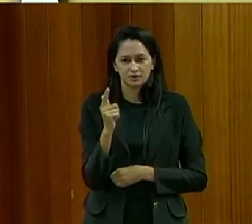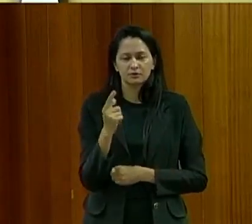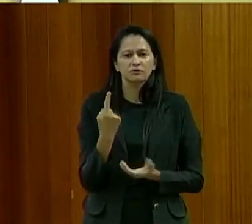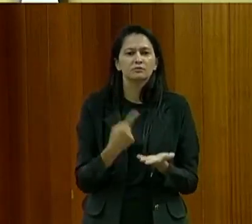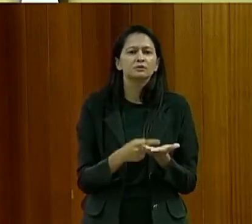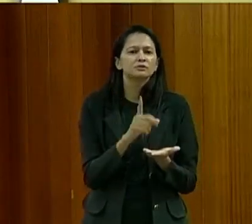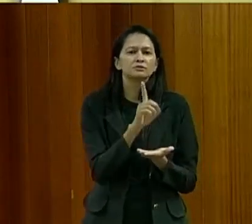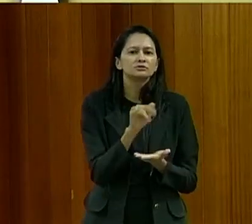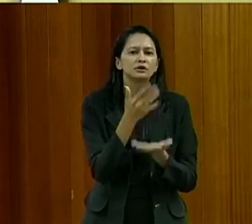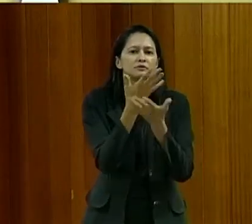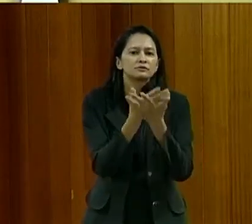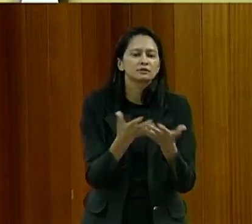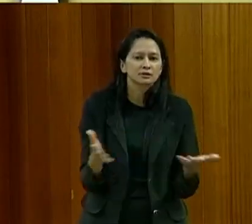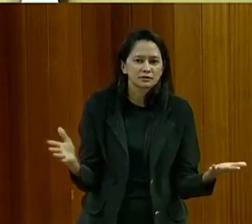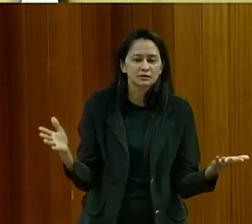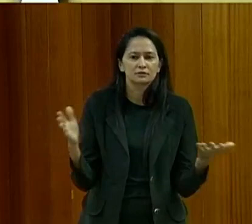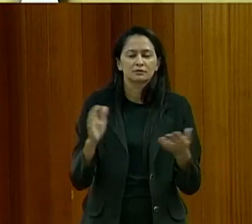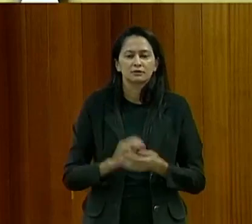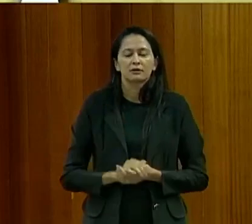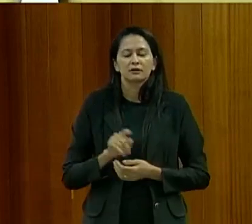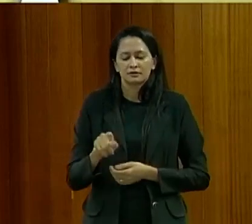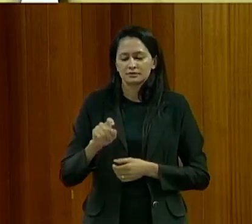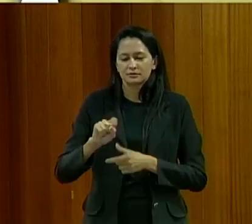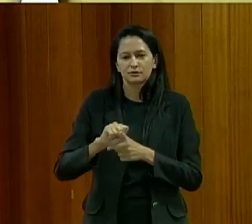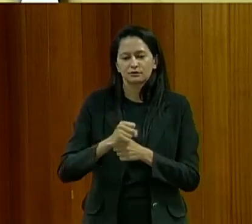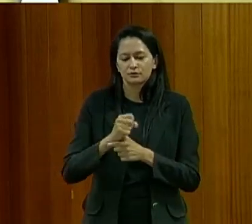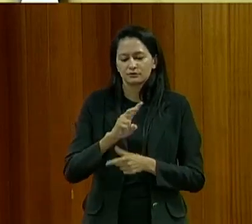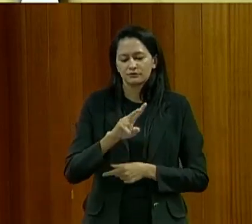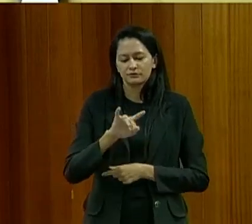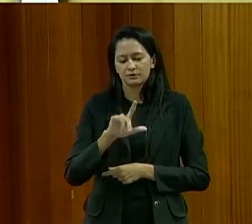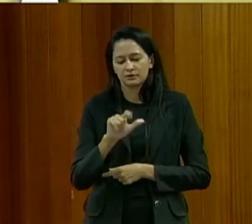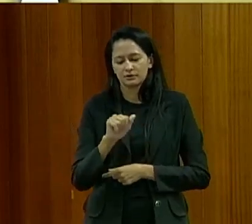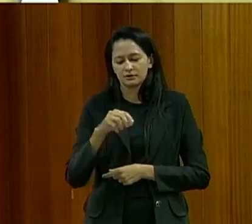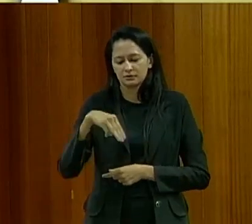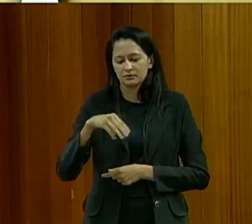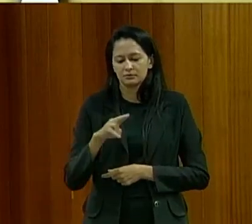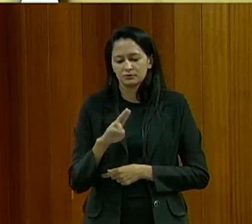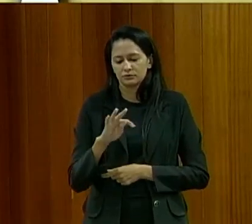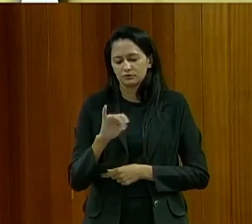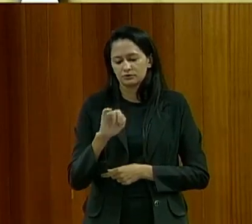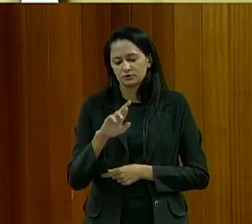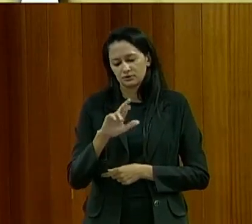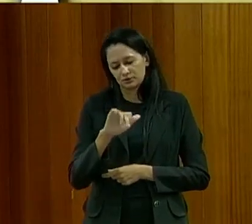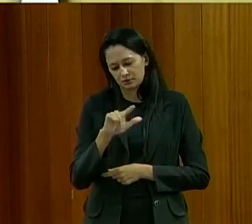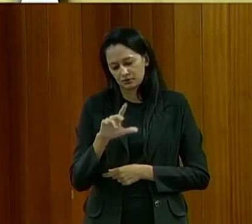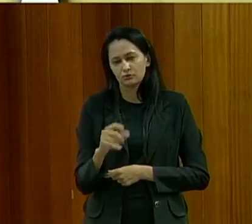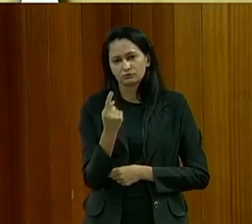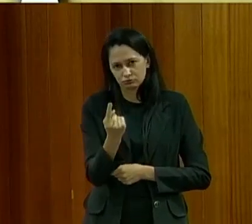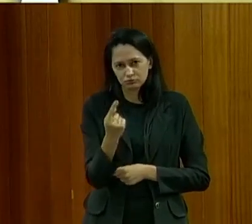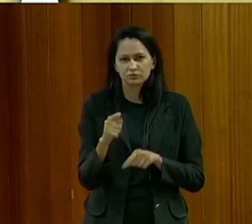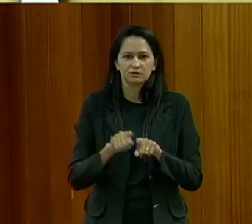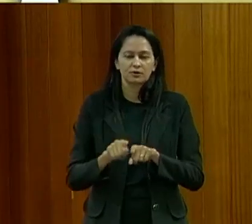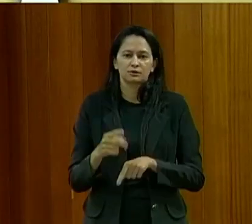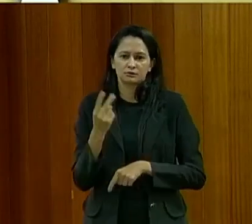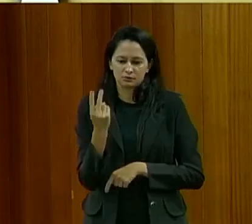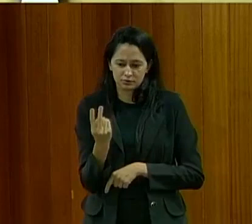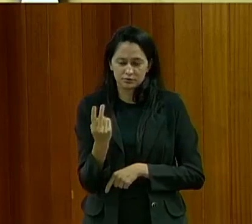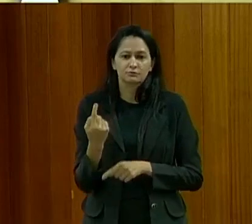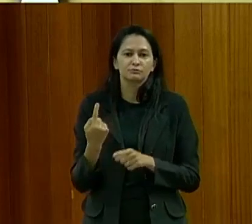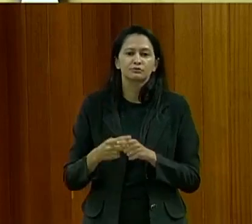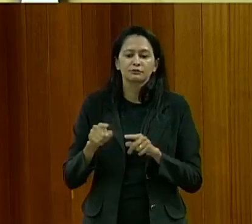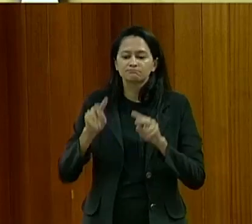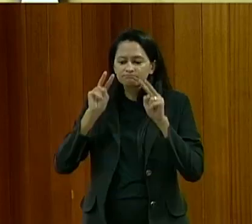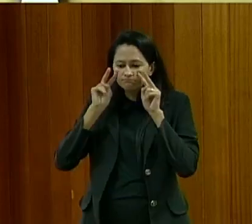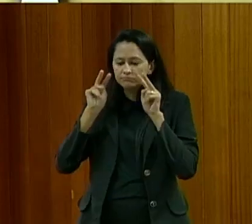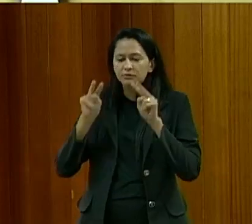aniversário do bairro Vila Mutirão 1 e 2, em homenagem ao reconhecimento